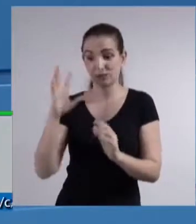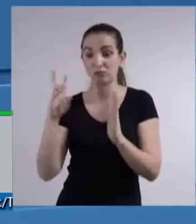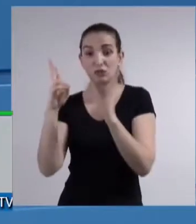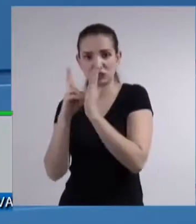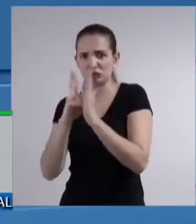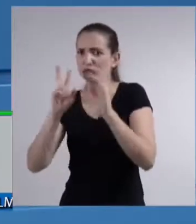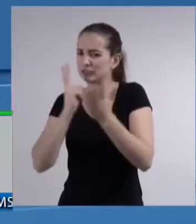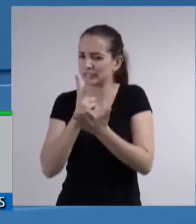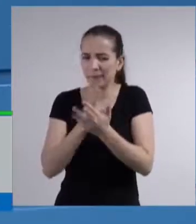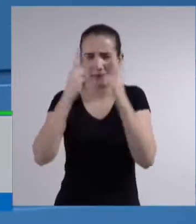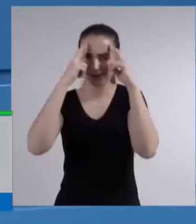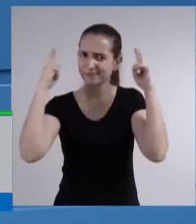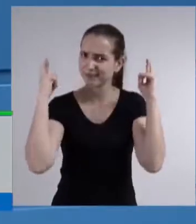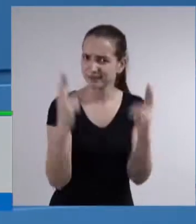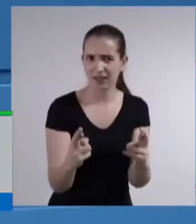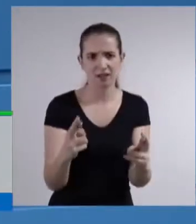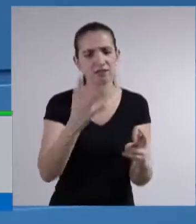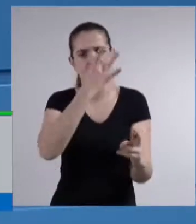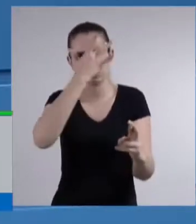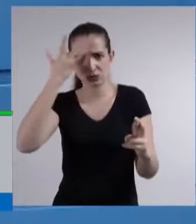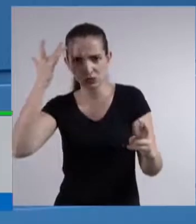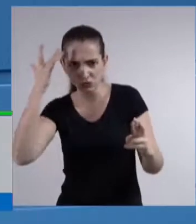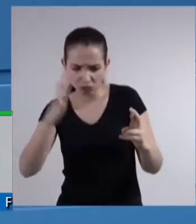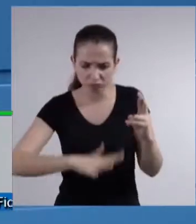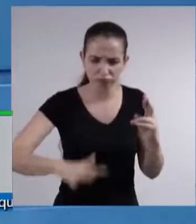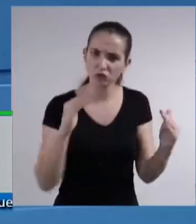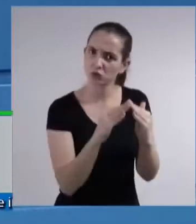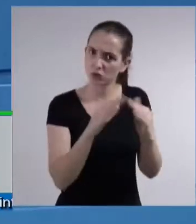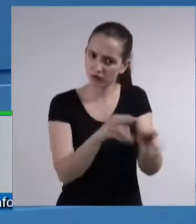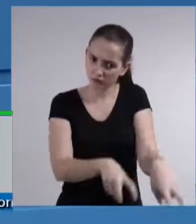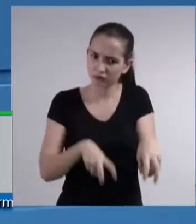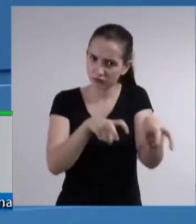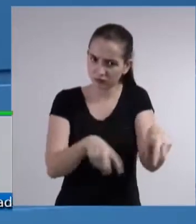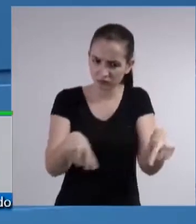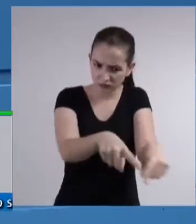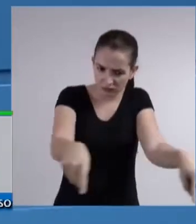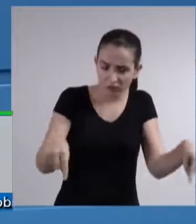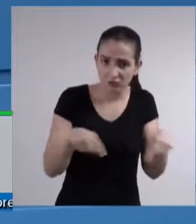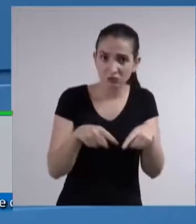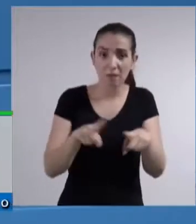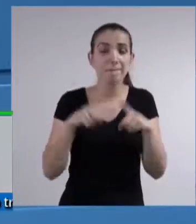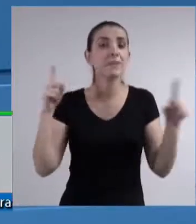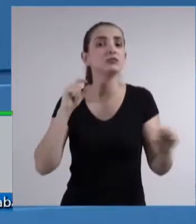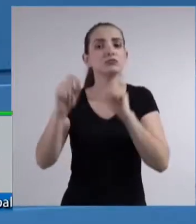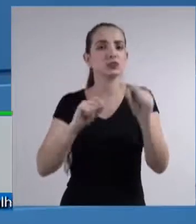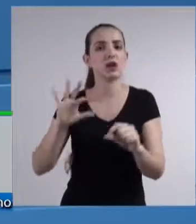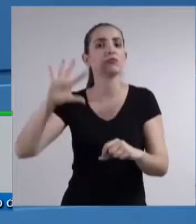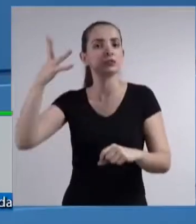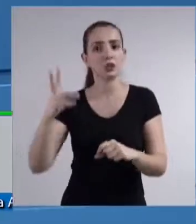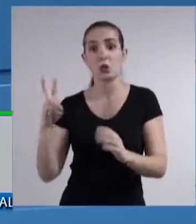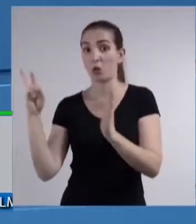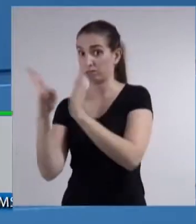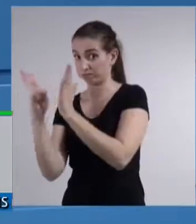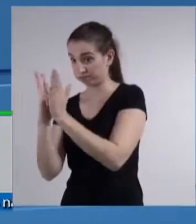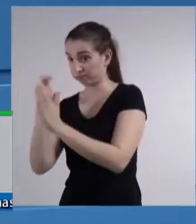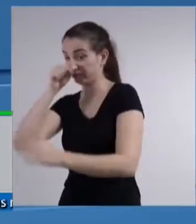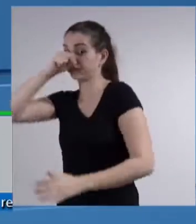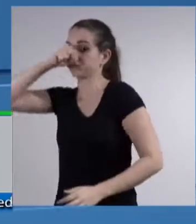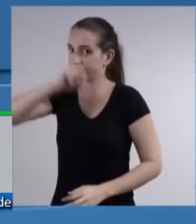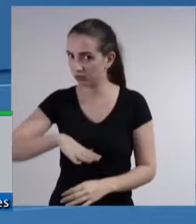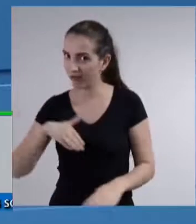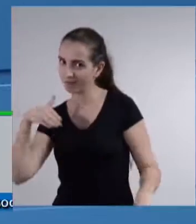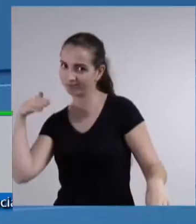fizeram lá, deputado, foi quando há uma agressão, há uma reação. Os índios chegaram na Fazenda Santa